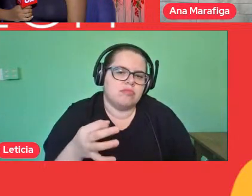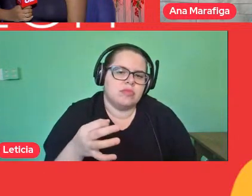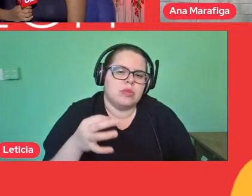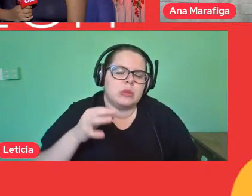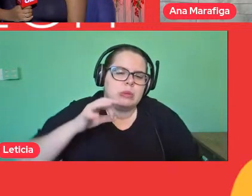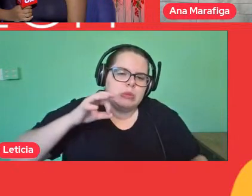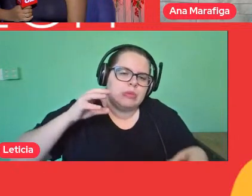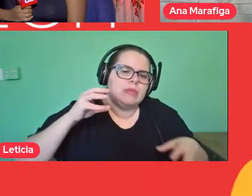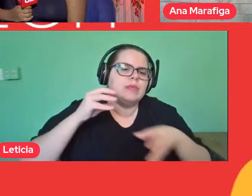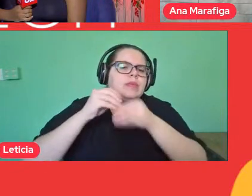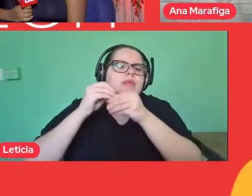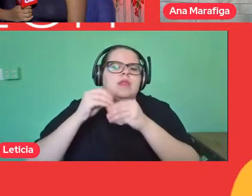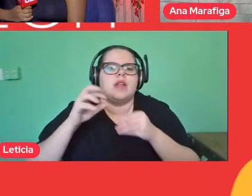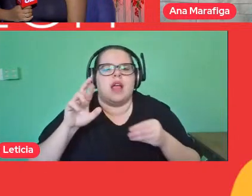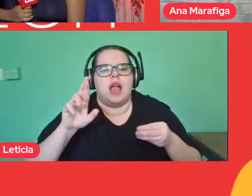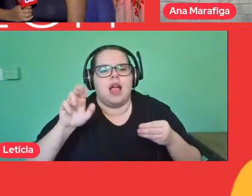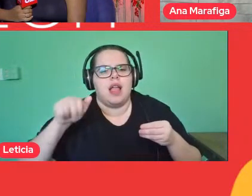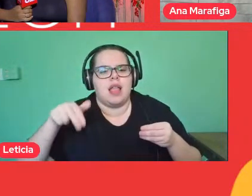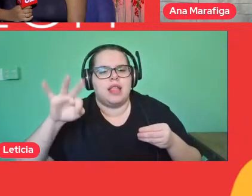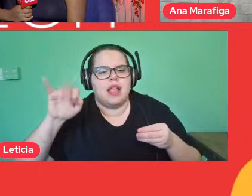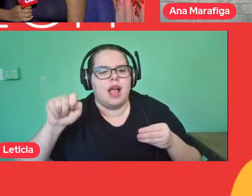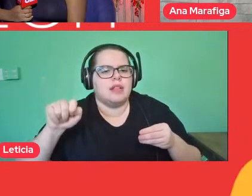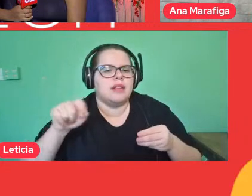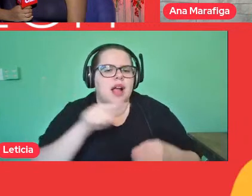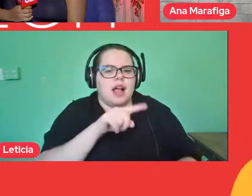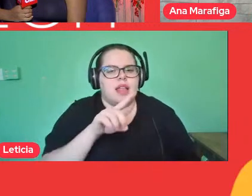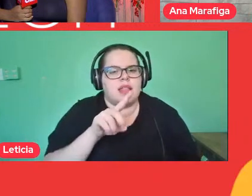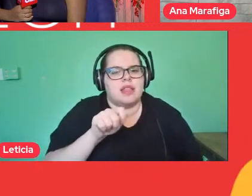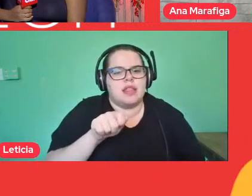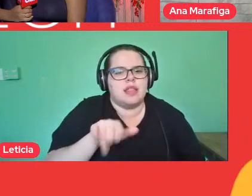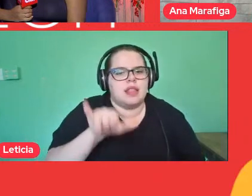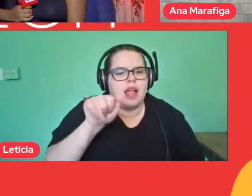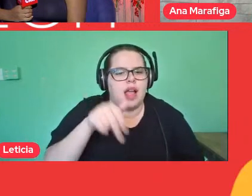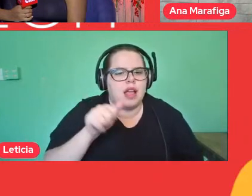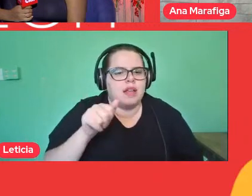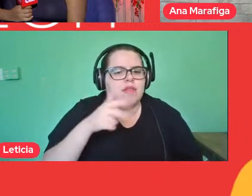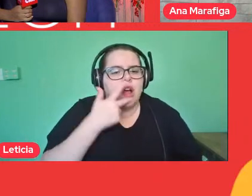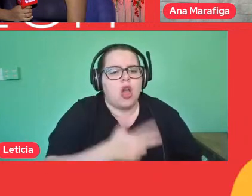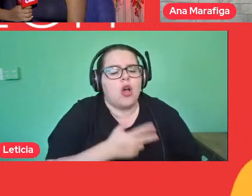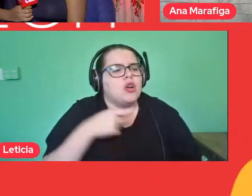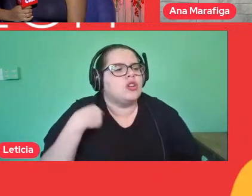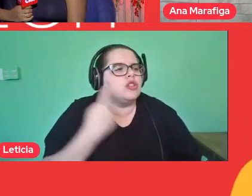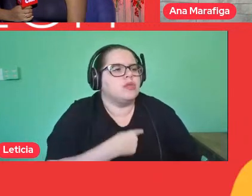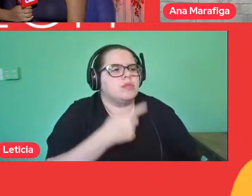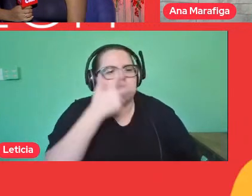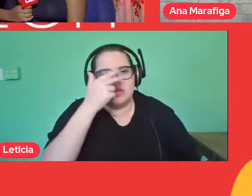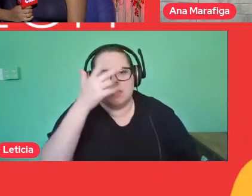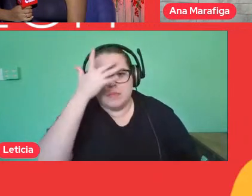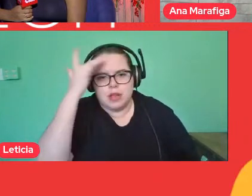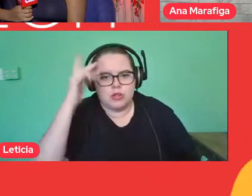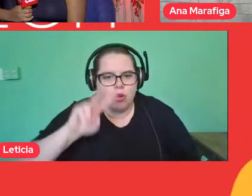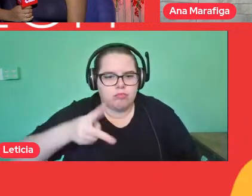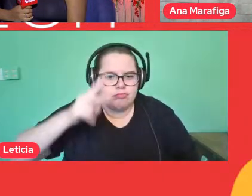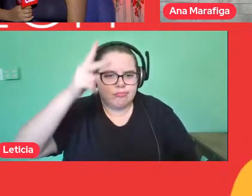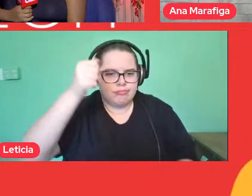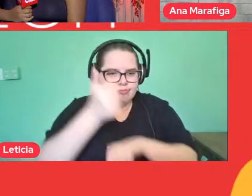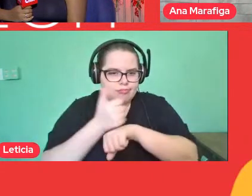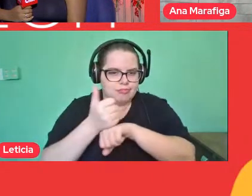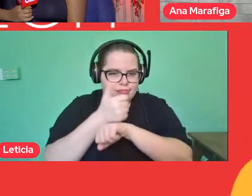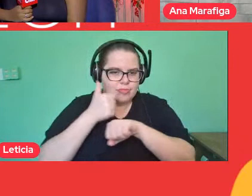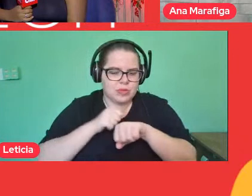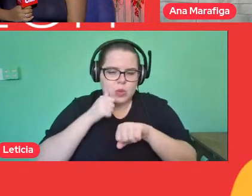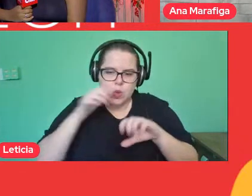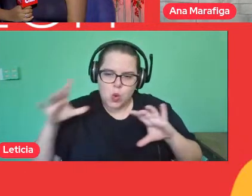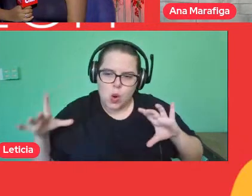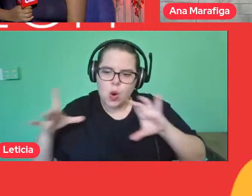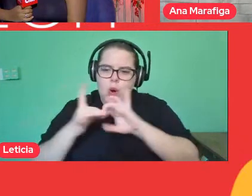unindo um pouco do que a Rê e que a Day falou, eu acho que para as mulheres que estão procurando um desenvolvimento de carreira, acho que pedir ajuda e se conectar com